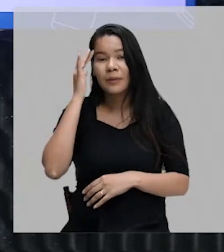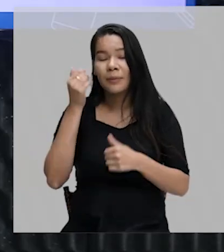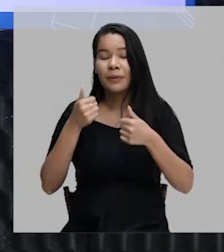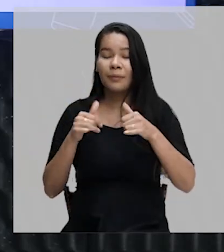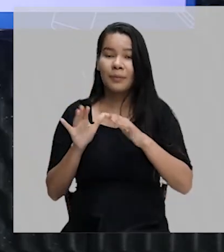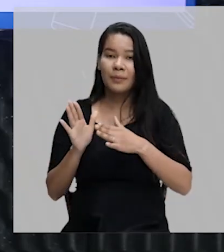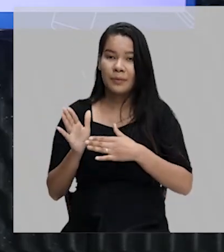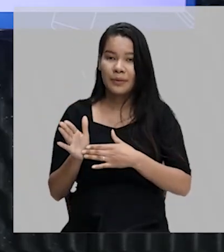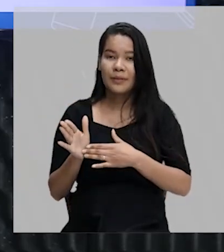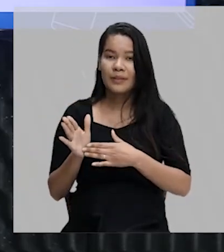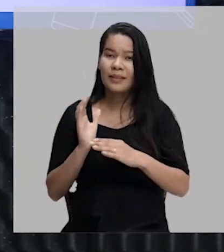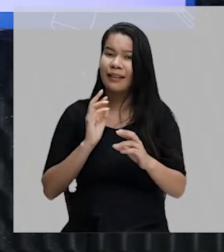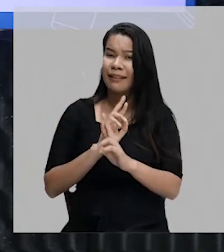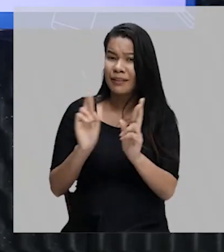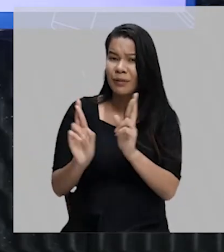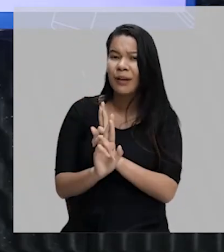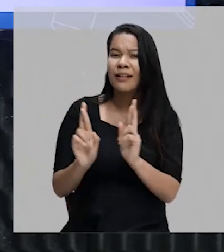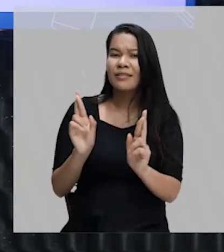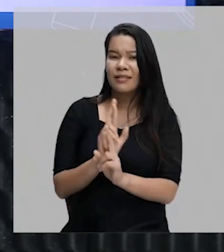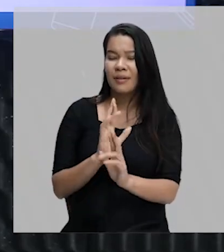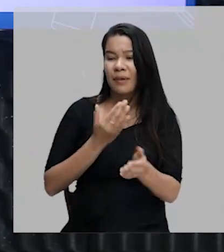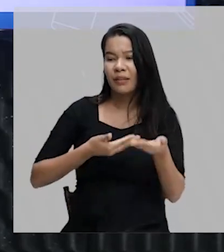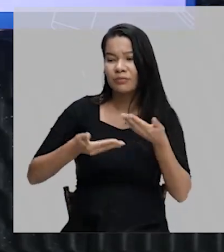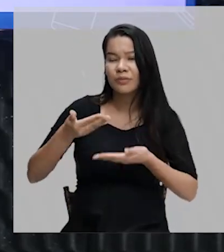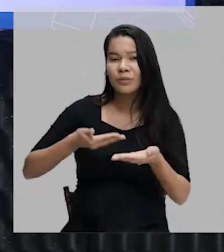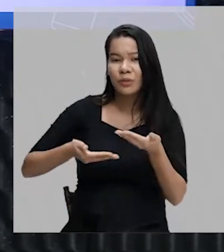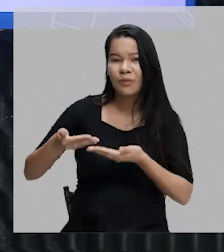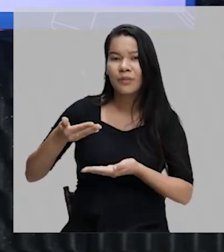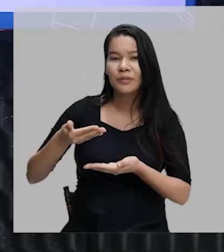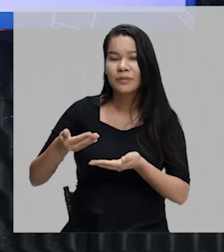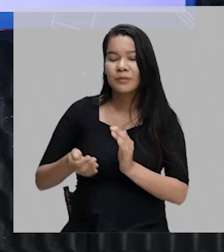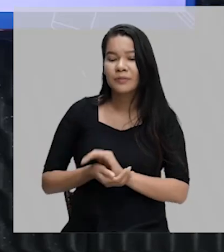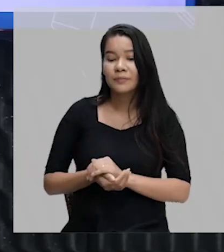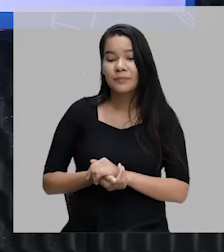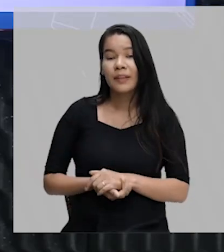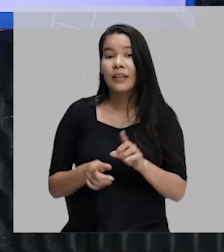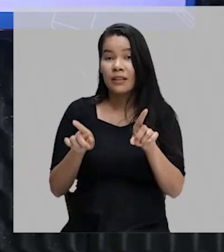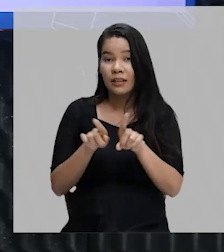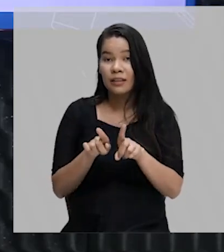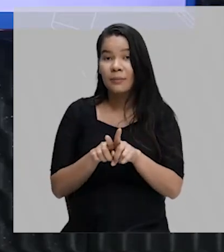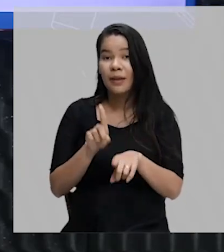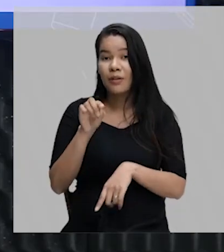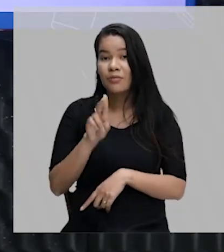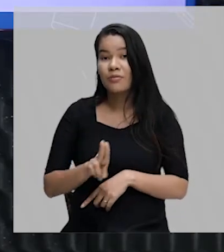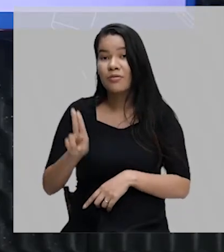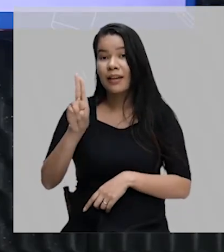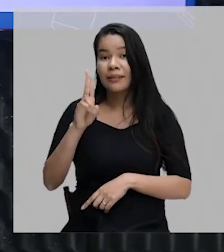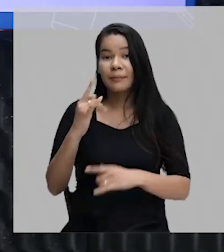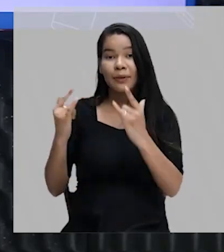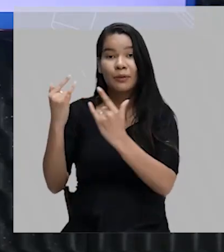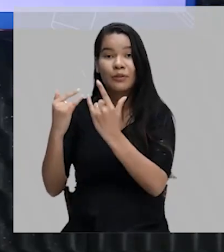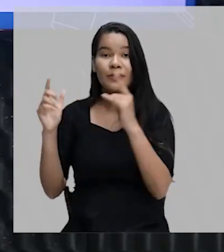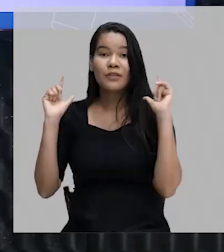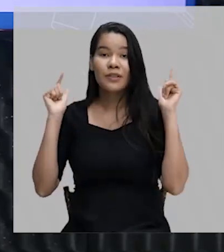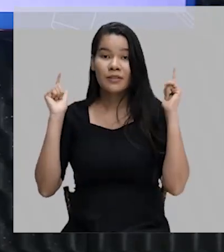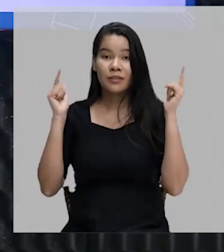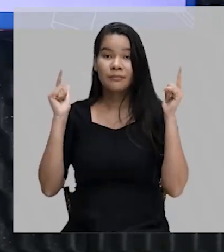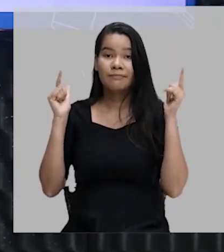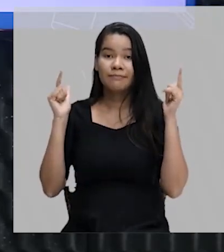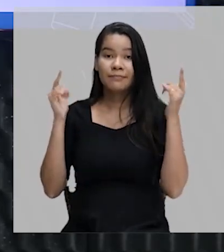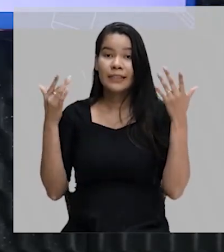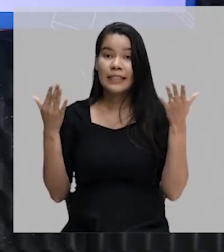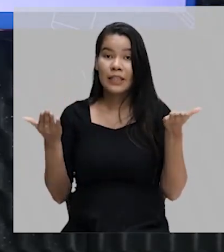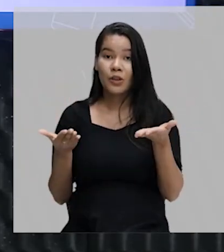manter relações umas com as outras, além de ser utilizados para o entretenimento próprio. E nesse período